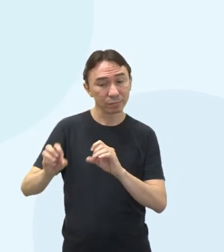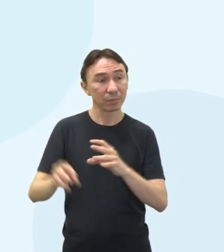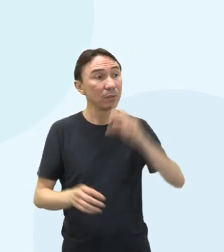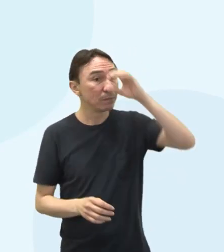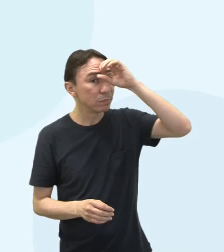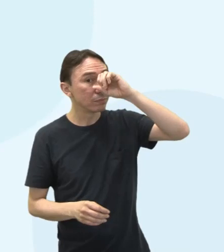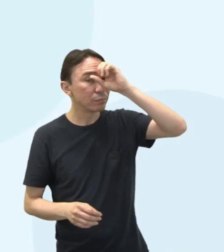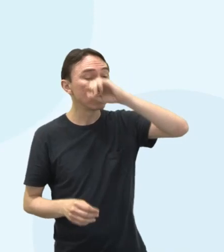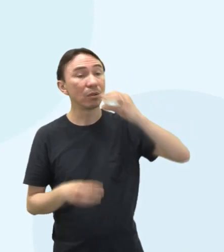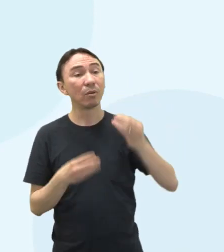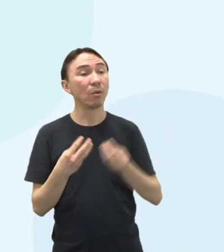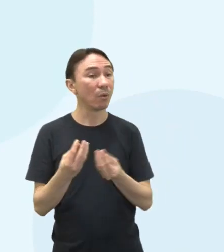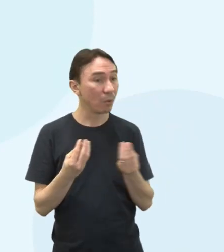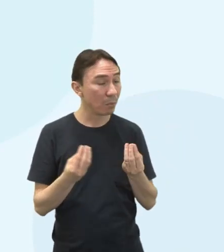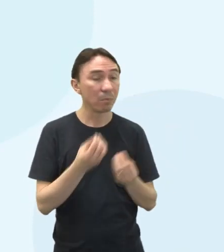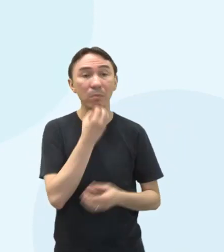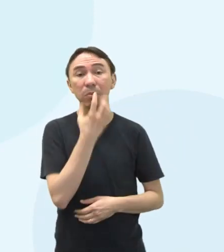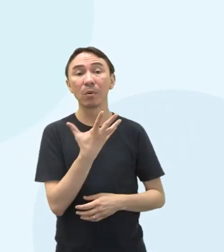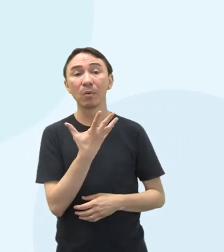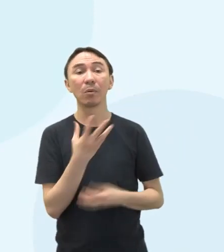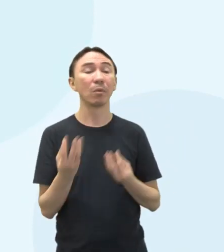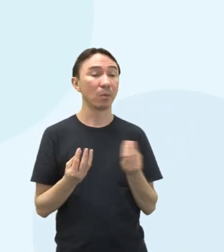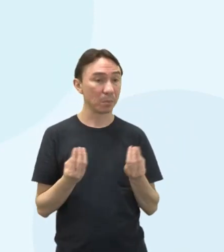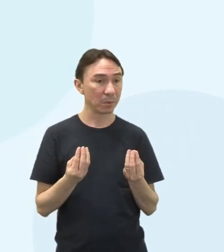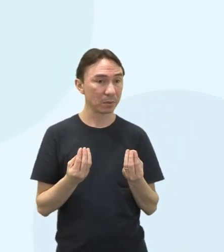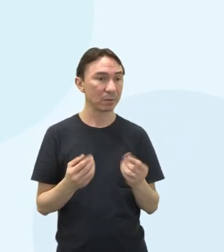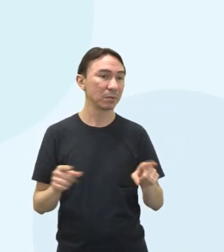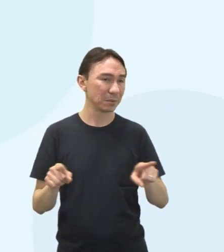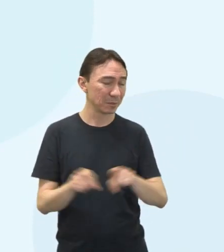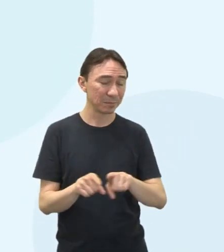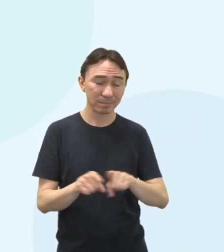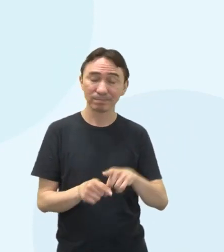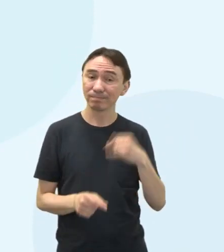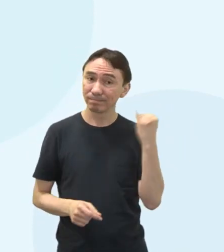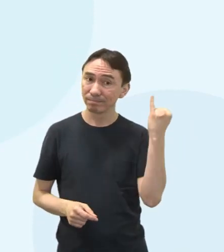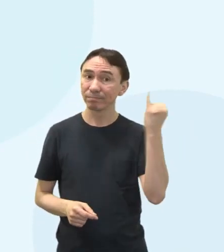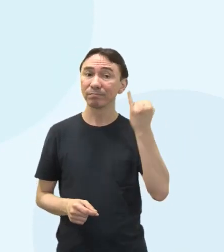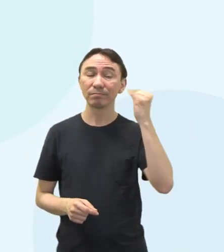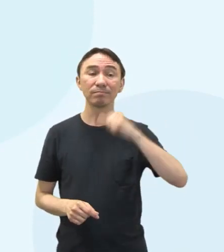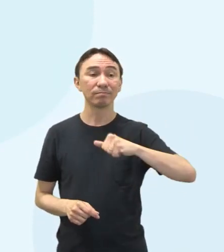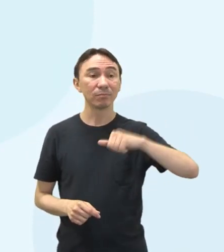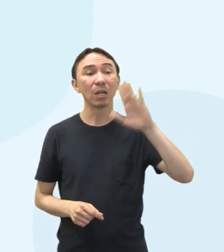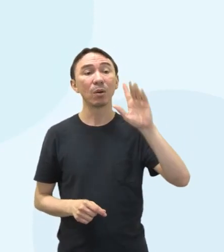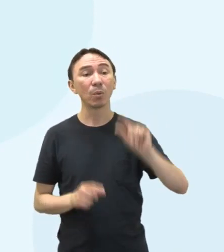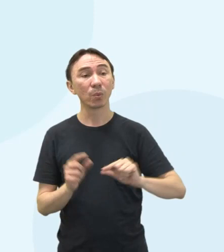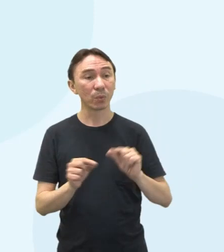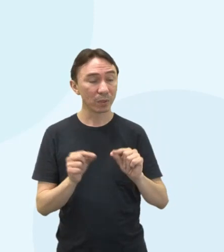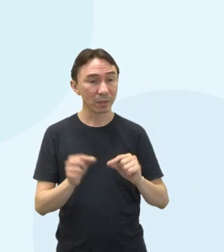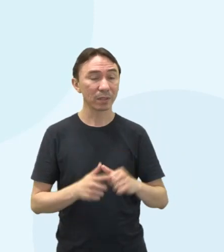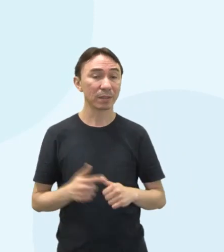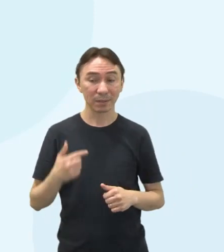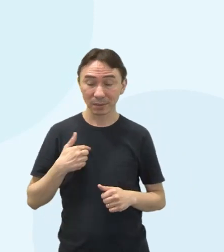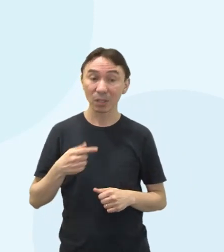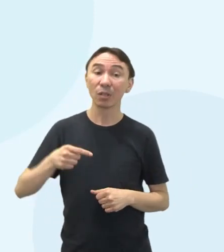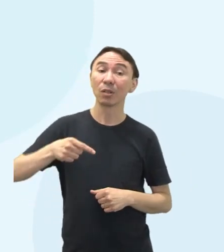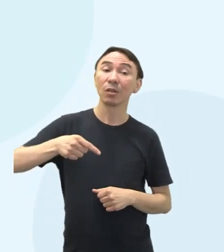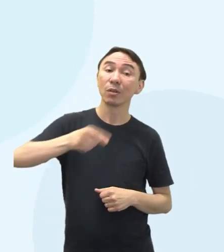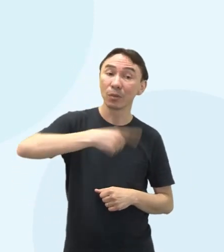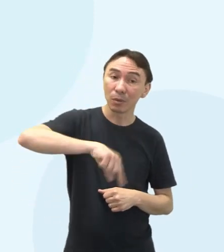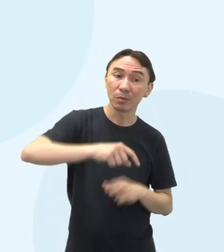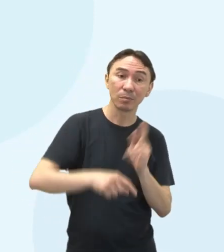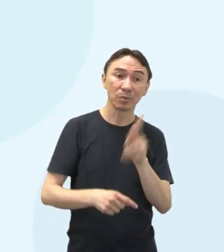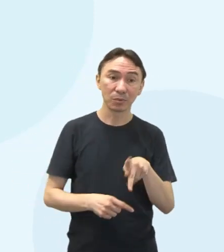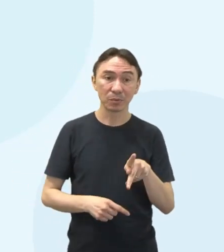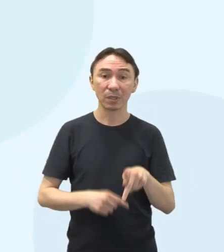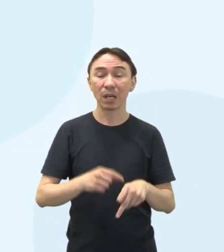e pensando também e mais importante na e como a gente vai intervir né